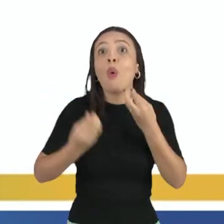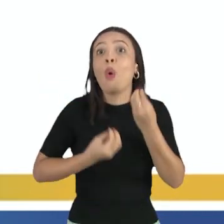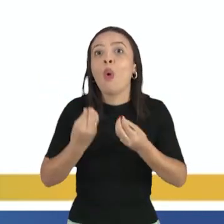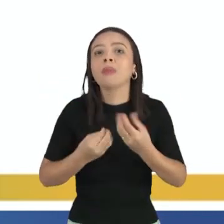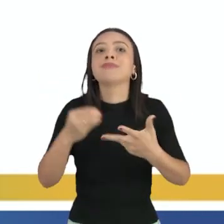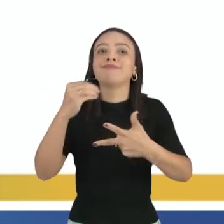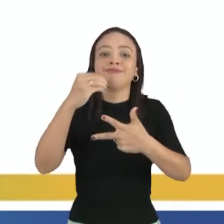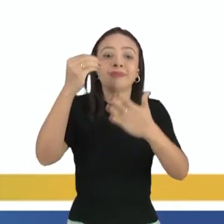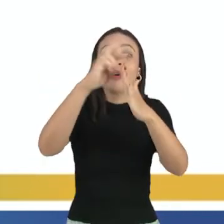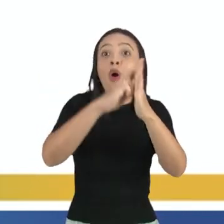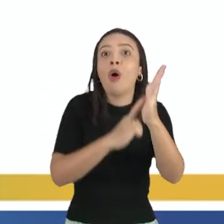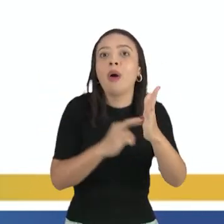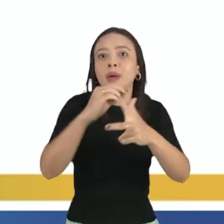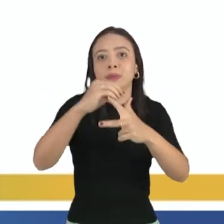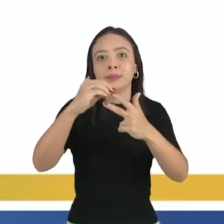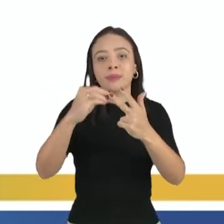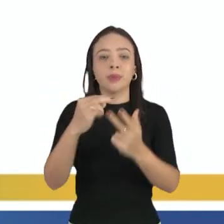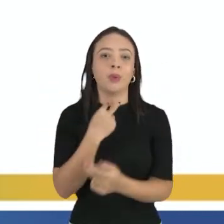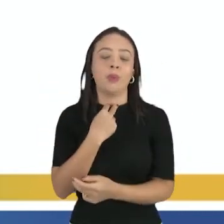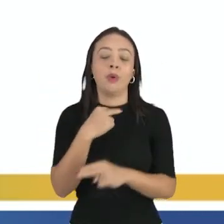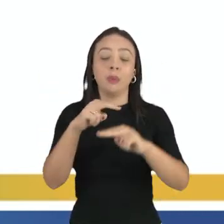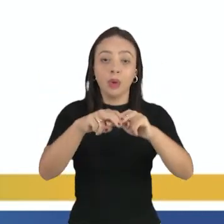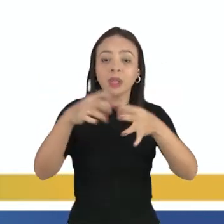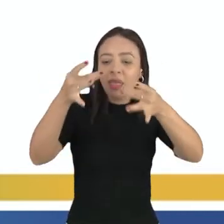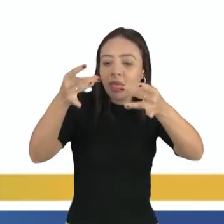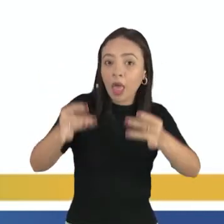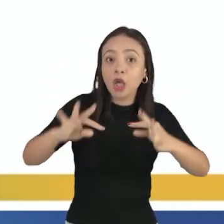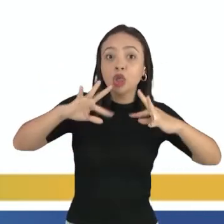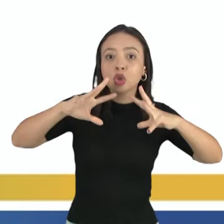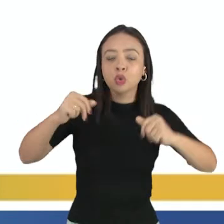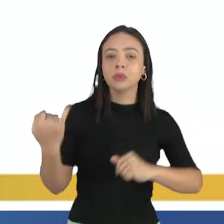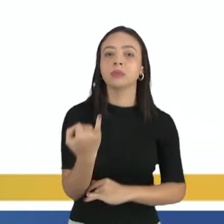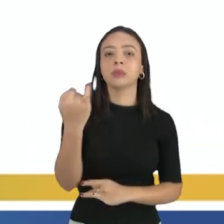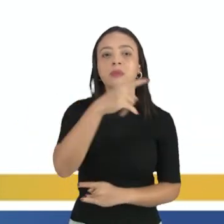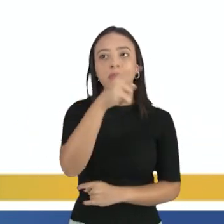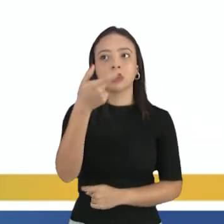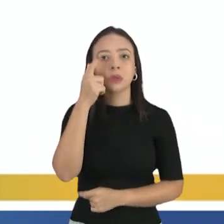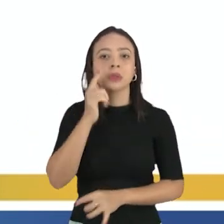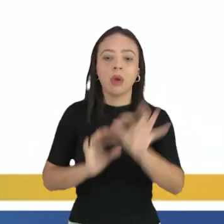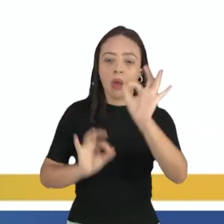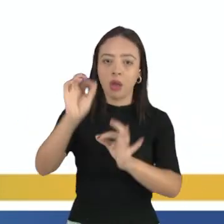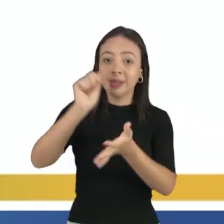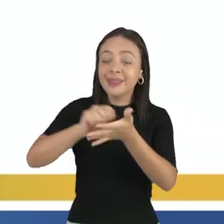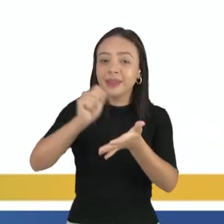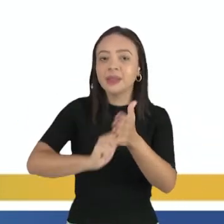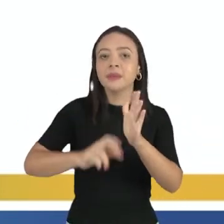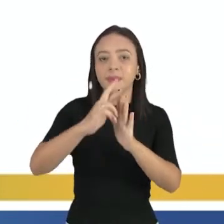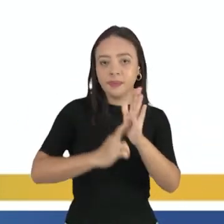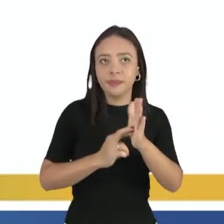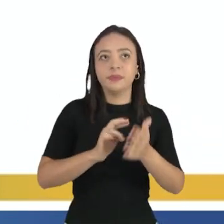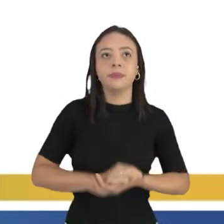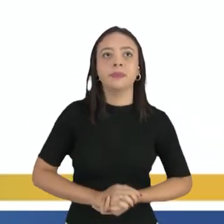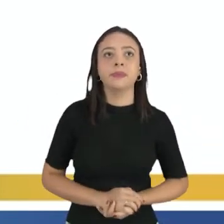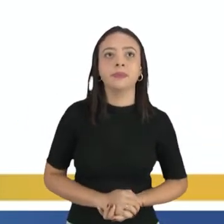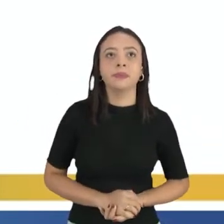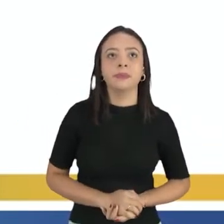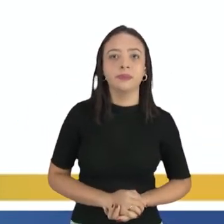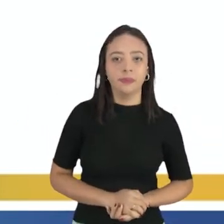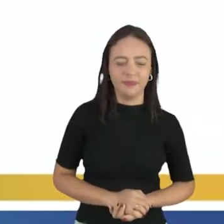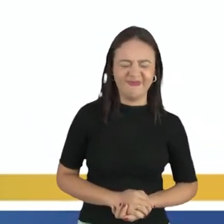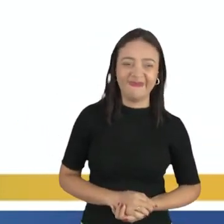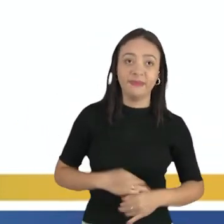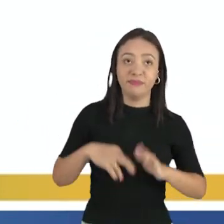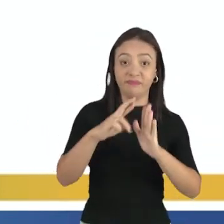redação. Todo detalhe é muito importante no momento que você for escrever sua redação, ok?